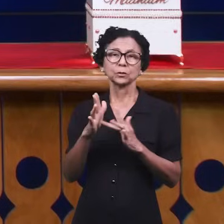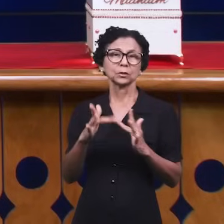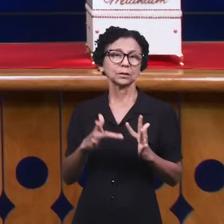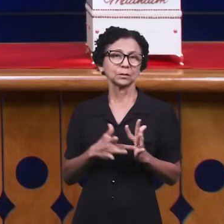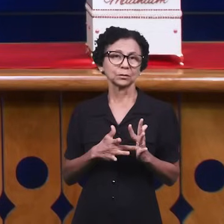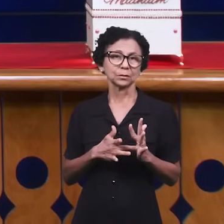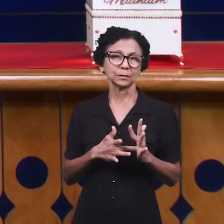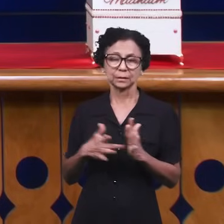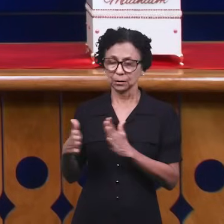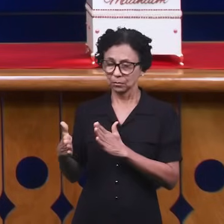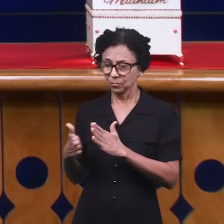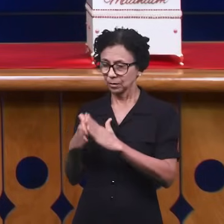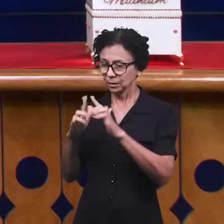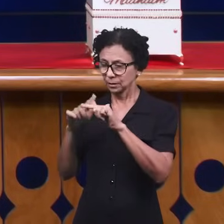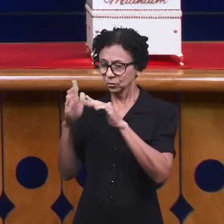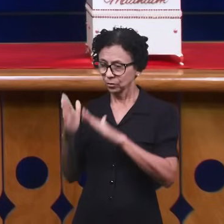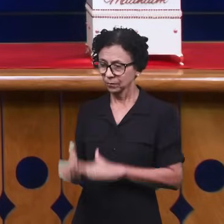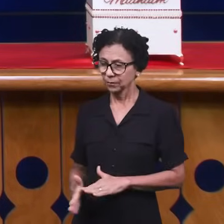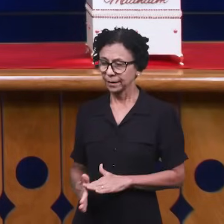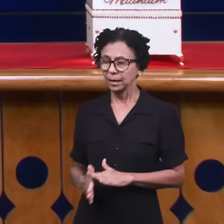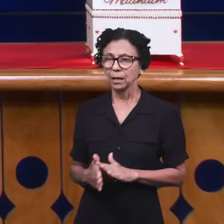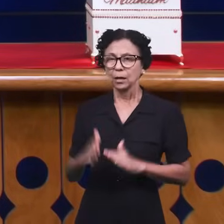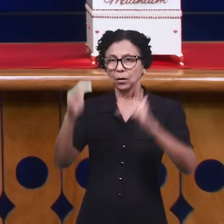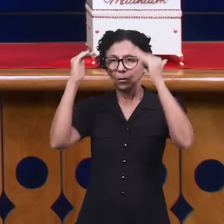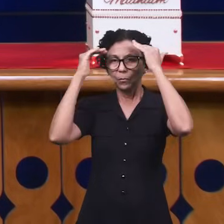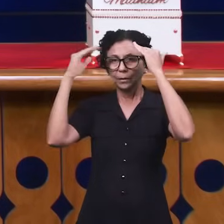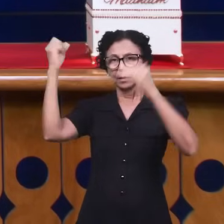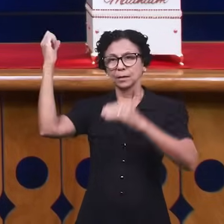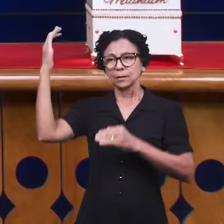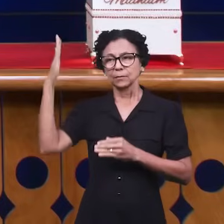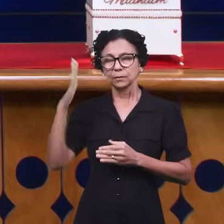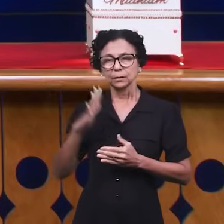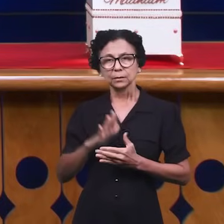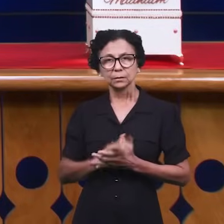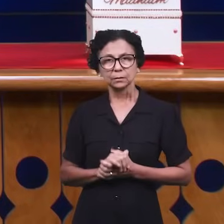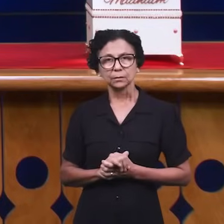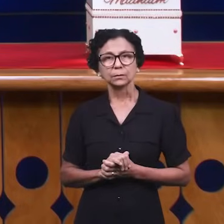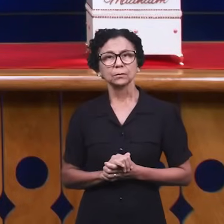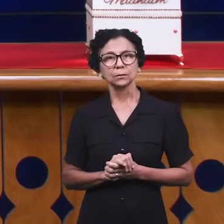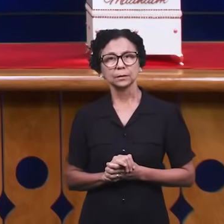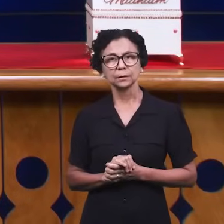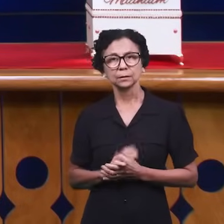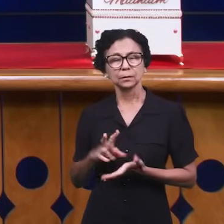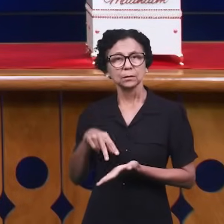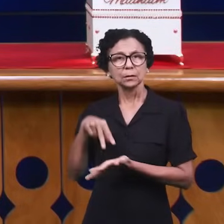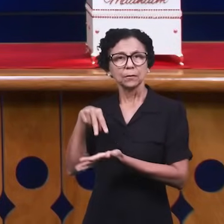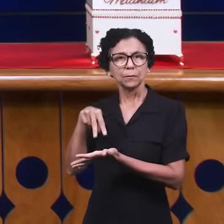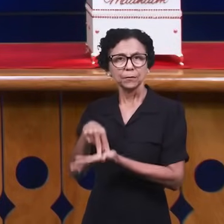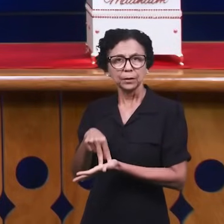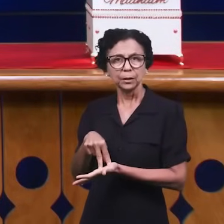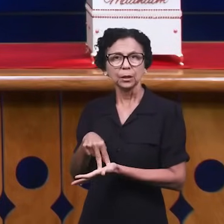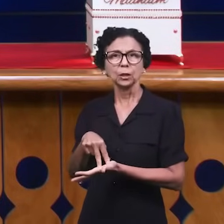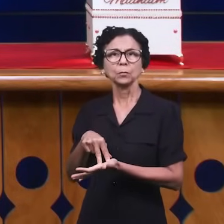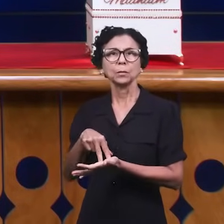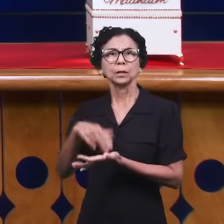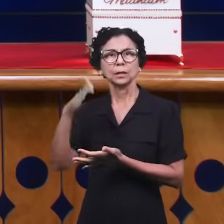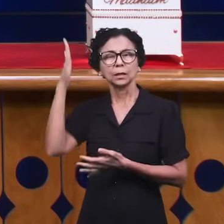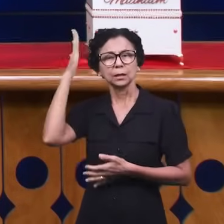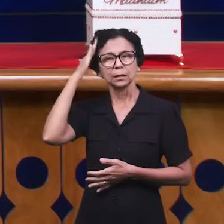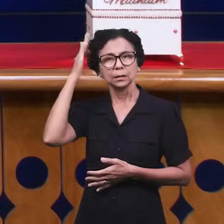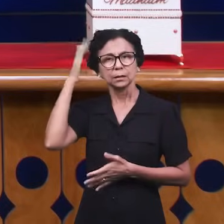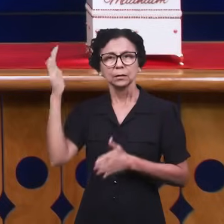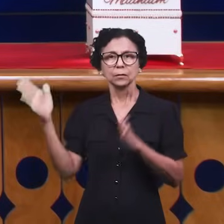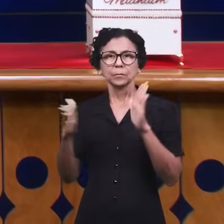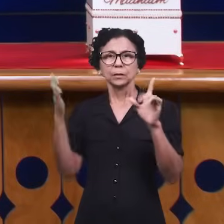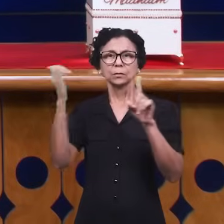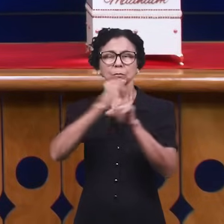revelação, ela caminha ouvindo a voz do Senhor, ela caminha sabendo que o tempo profético